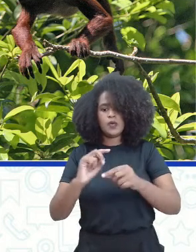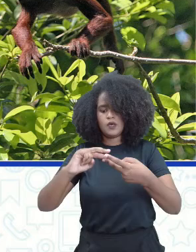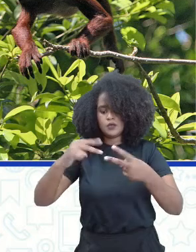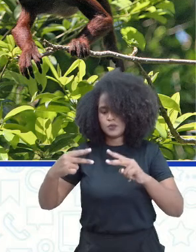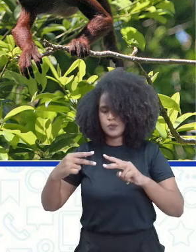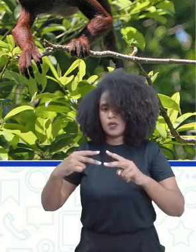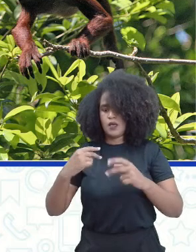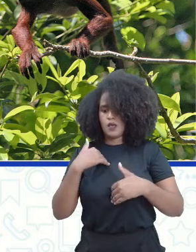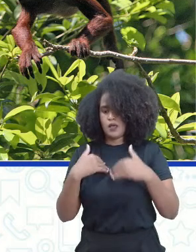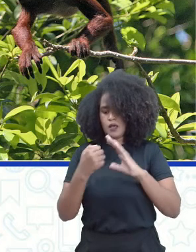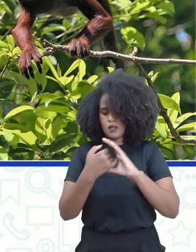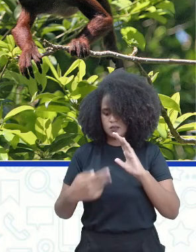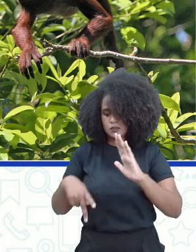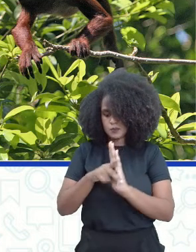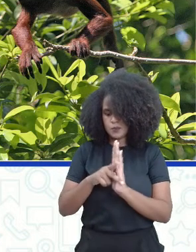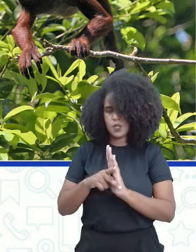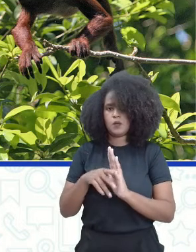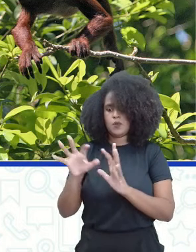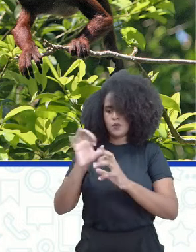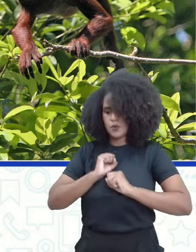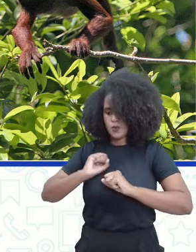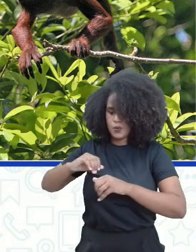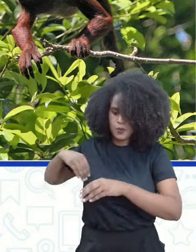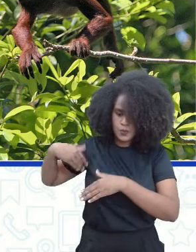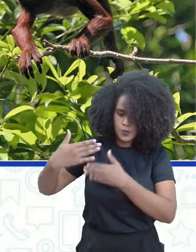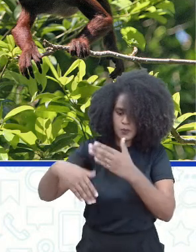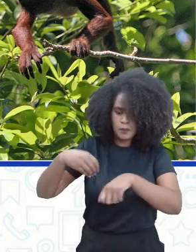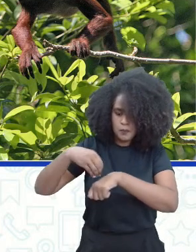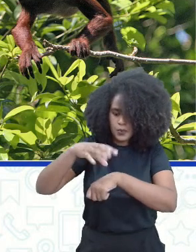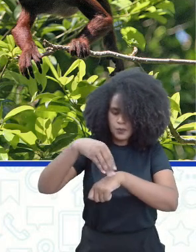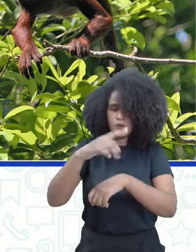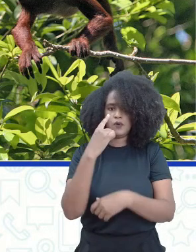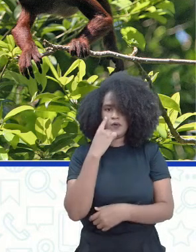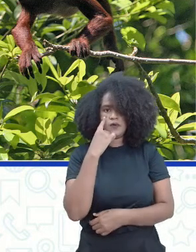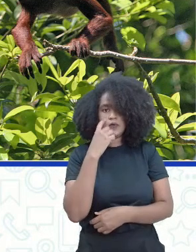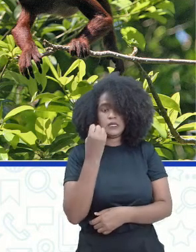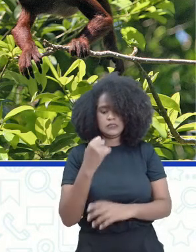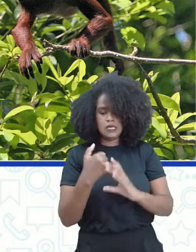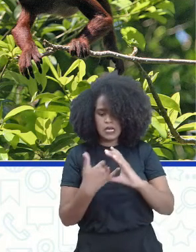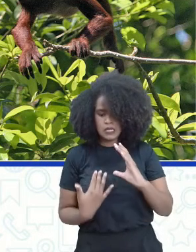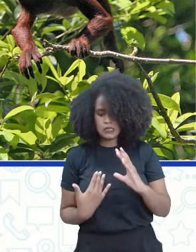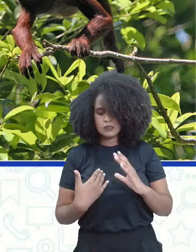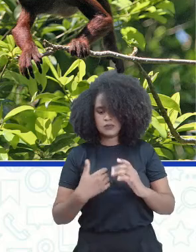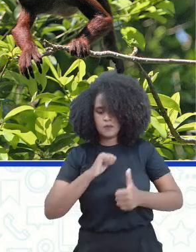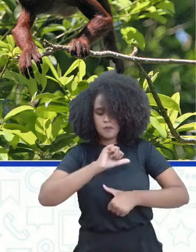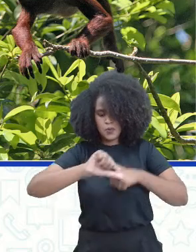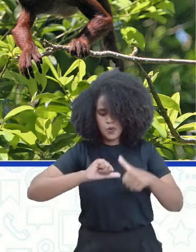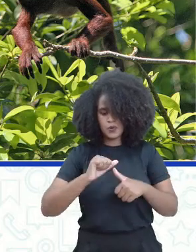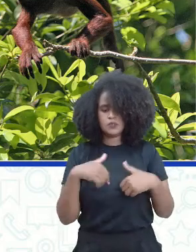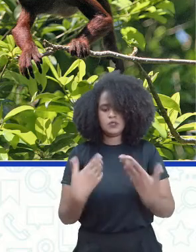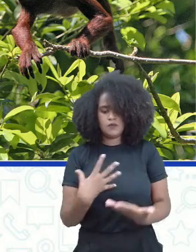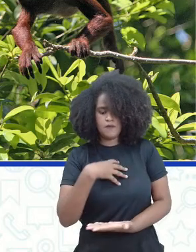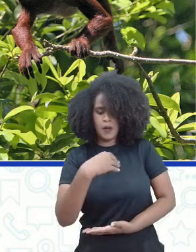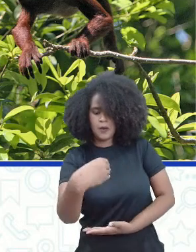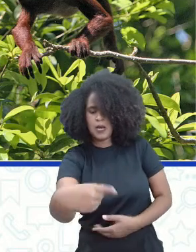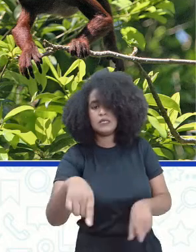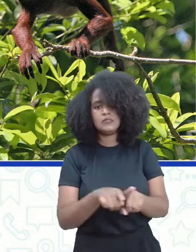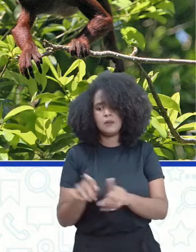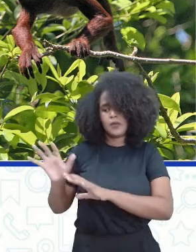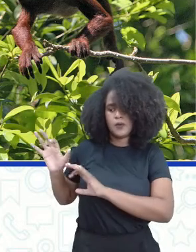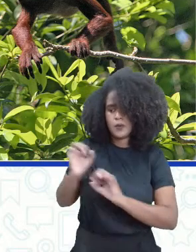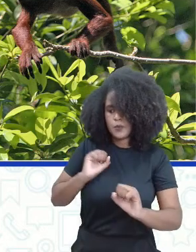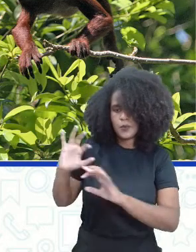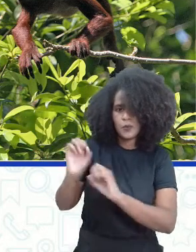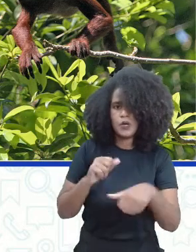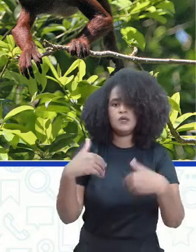adquiridos. Para Lamarck, toda característica adquirida era passada para os descendentes. E aí eu vou trazer algumas coisas bem engraçadas